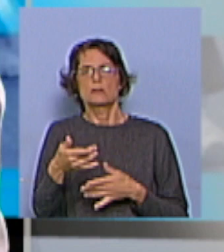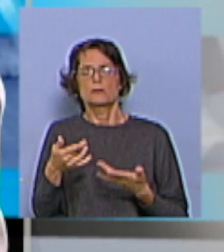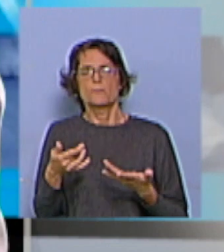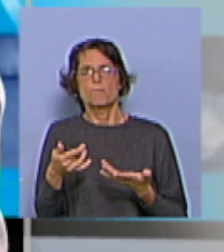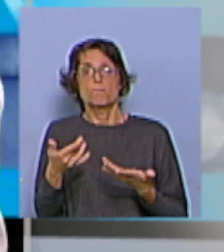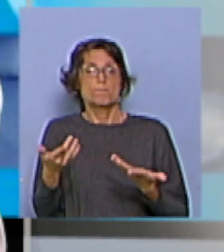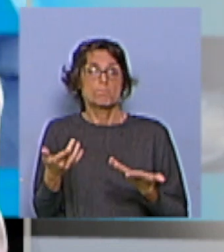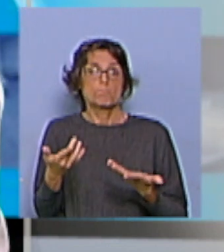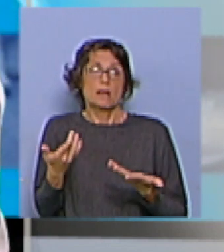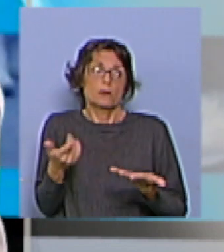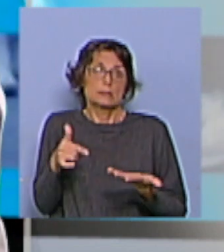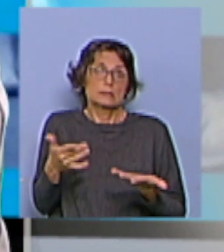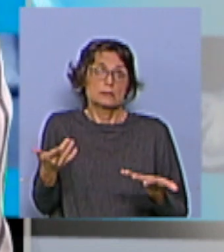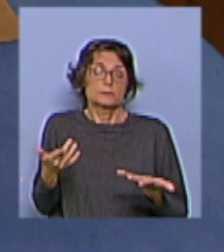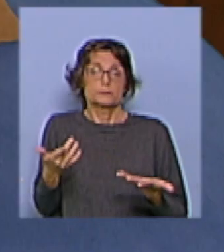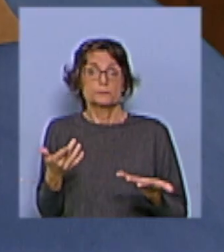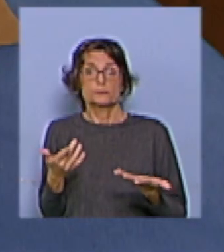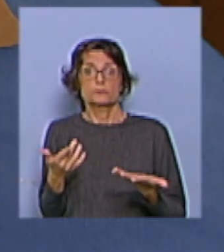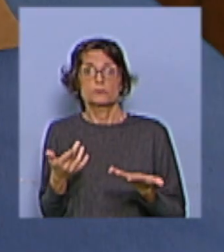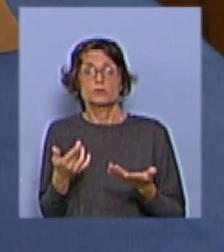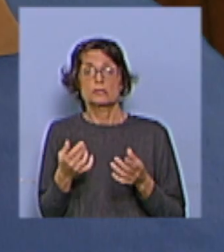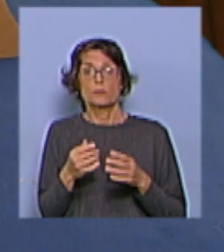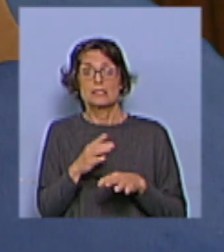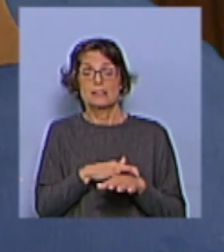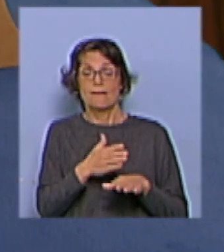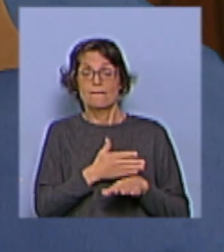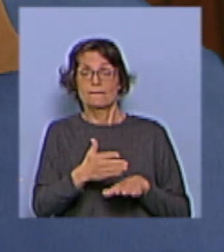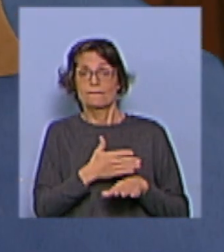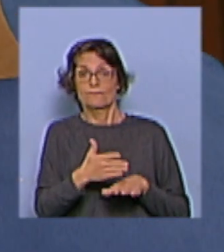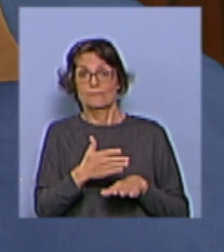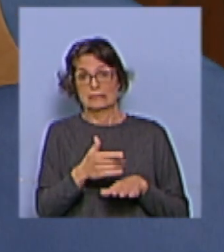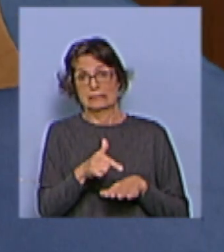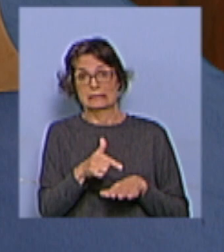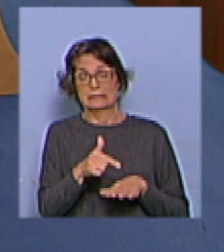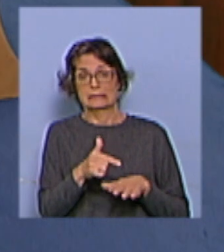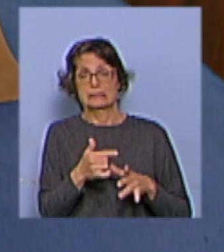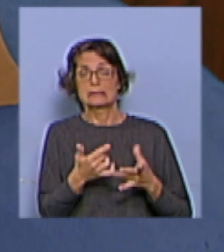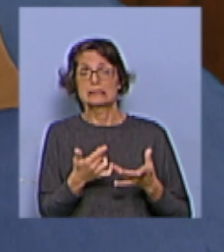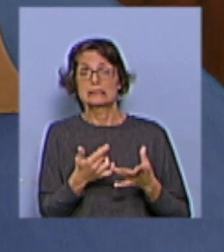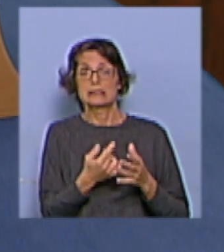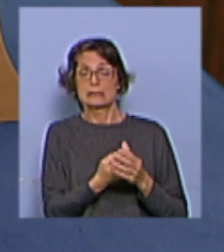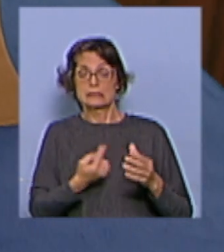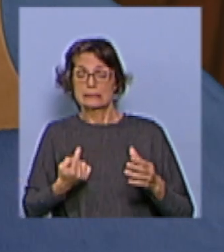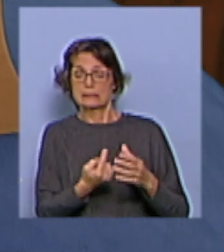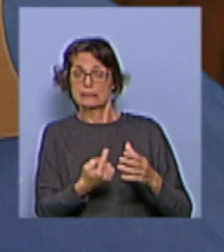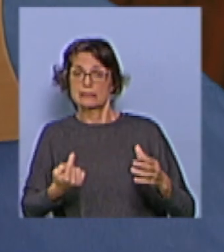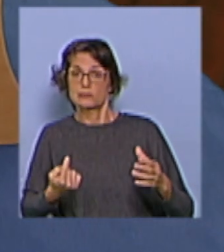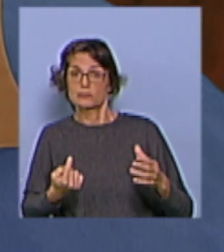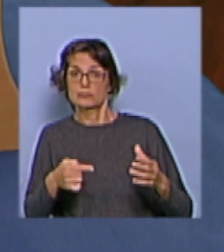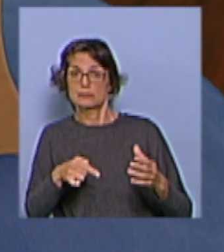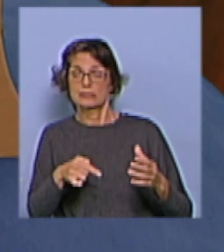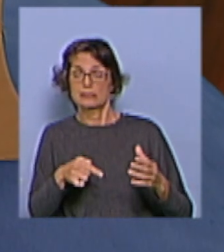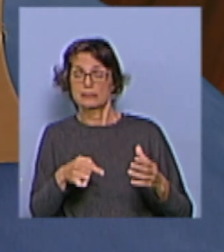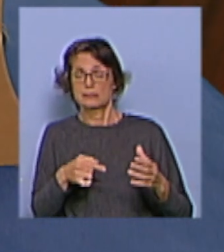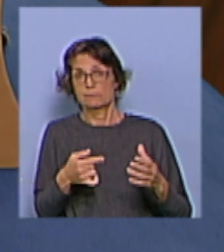anos. Estamos em fase de desconfinamento, mas civicamente reservado, digamos. E,